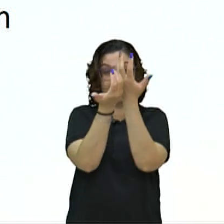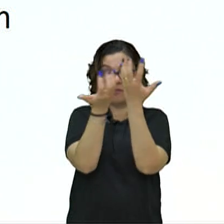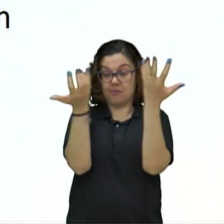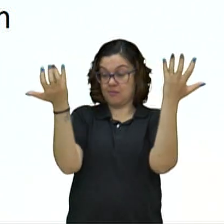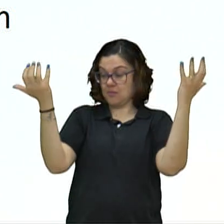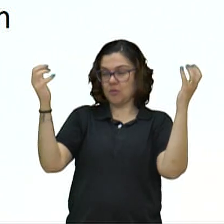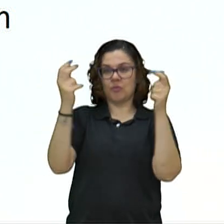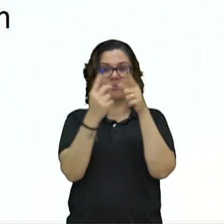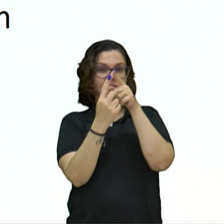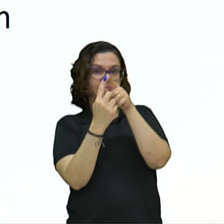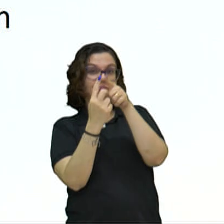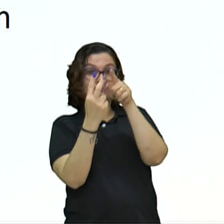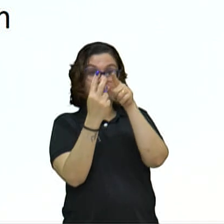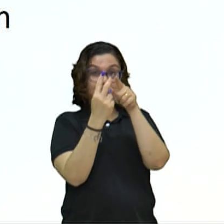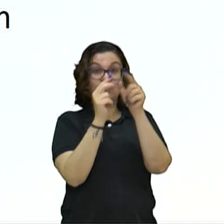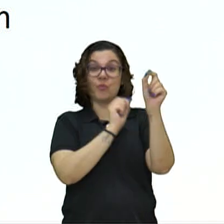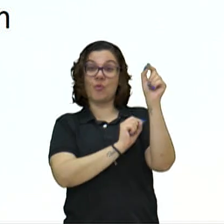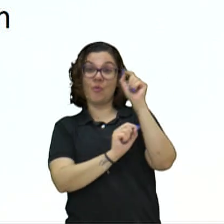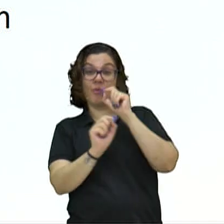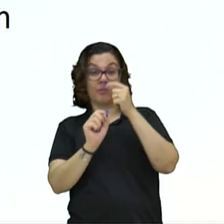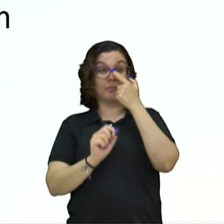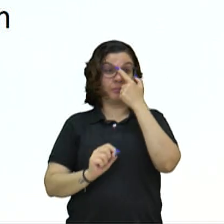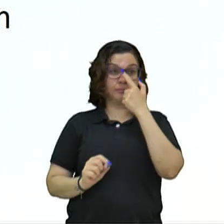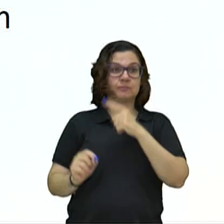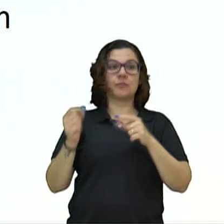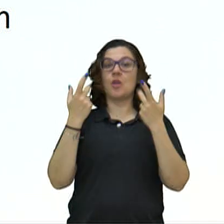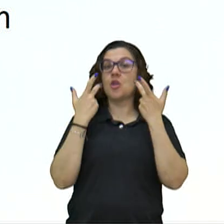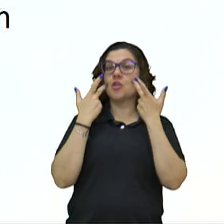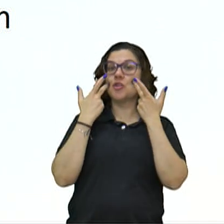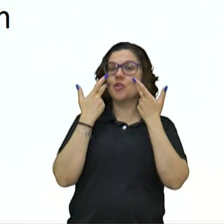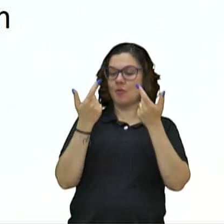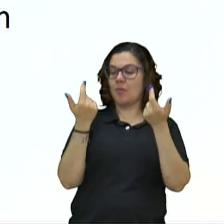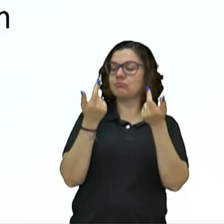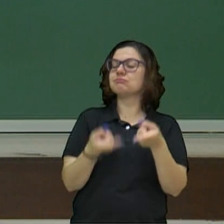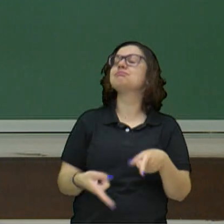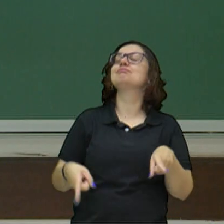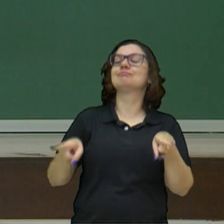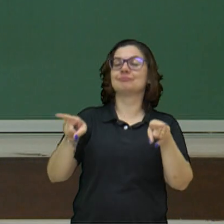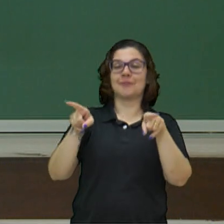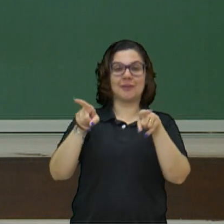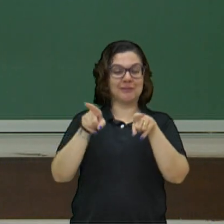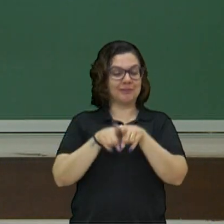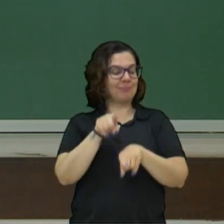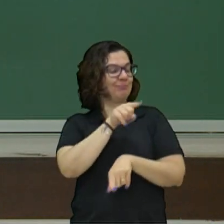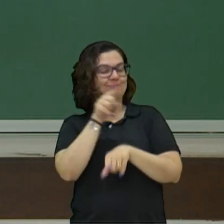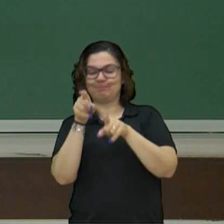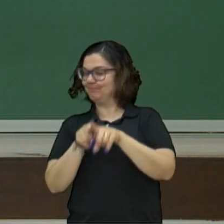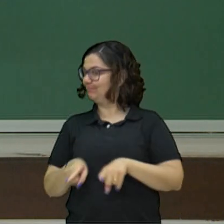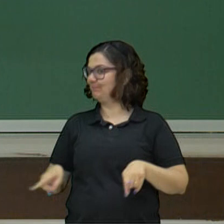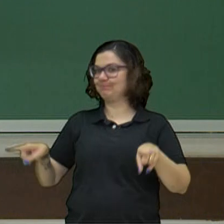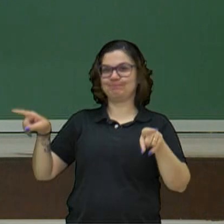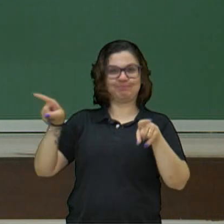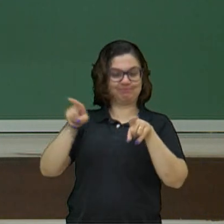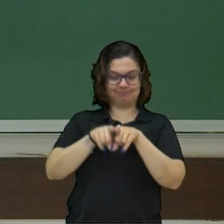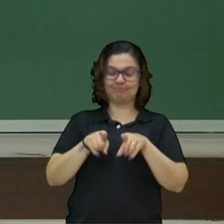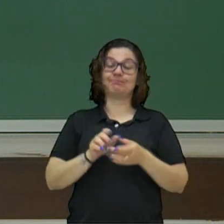ser classificados em duas categorias que a gente vai ver em seguida os renováveis e os não renováveis